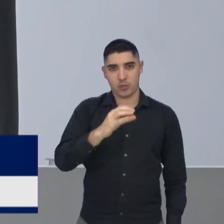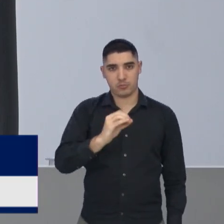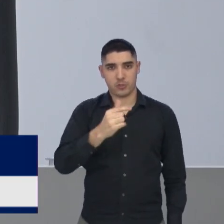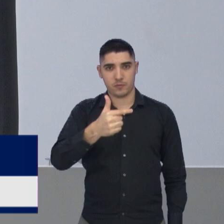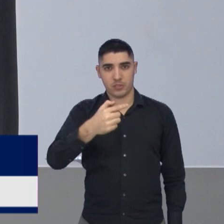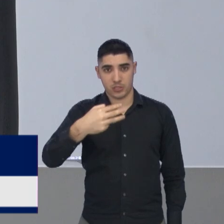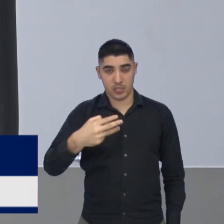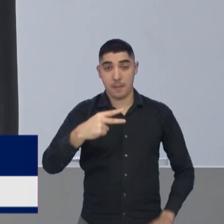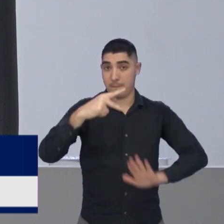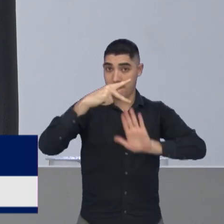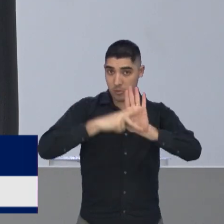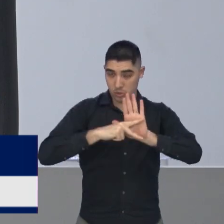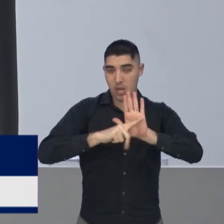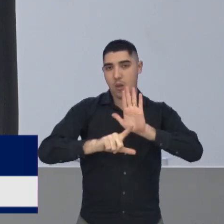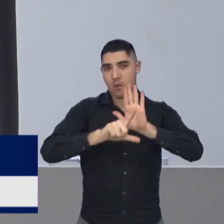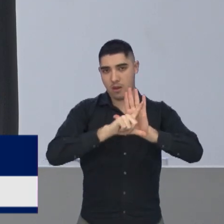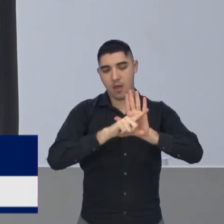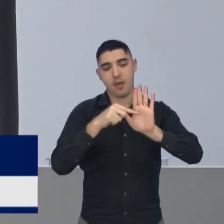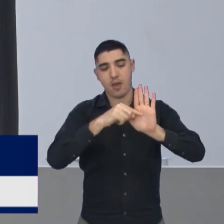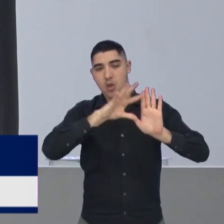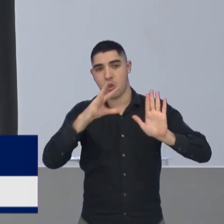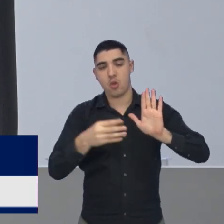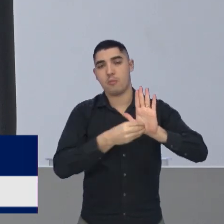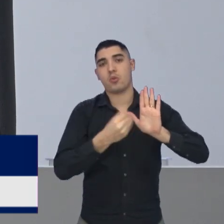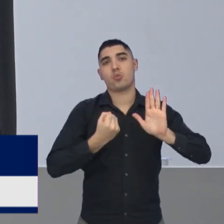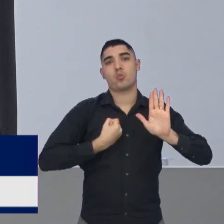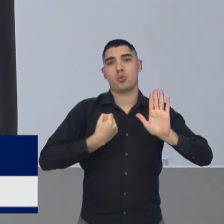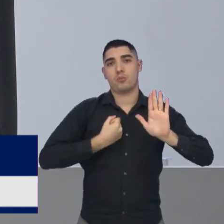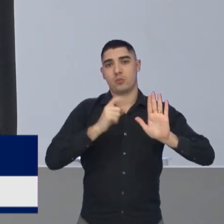10734/2023, projeto de lei complementar número